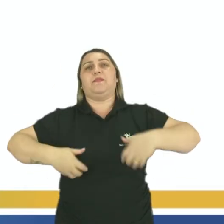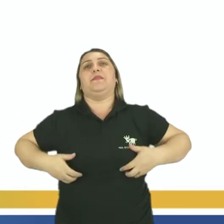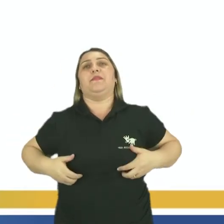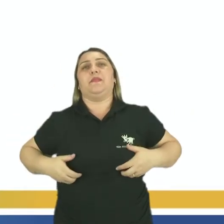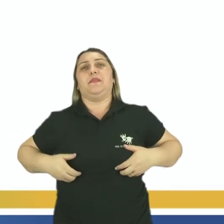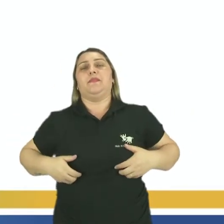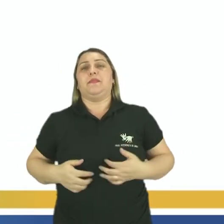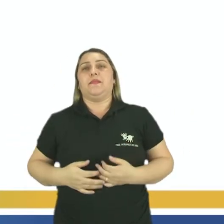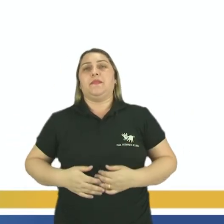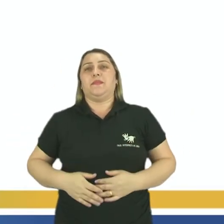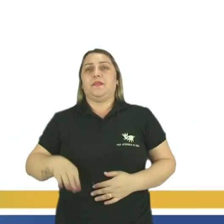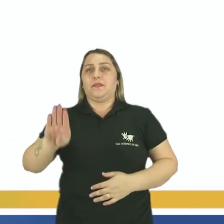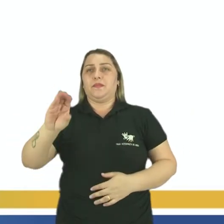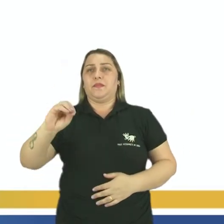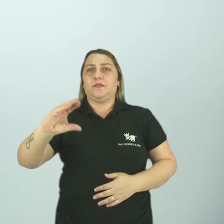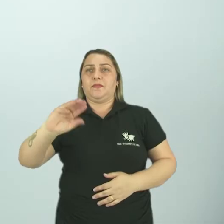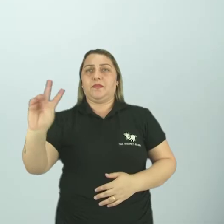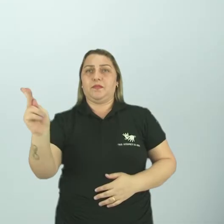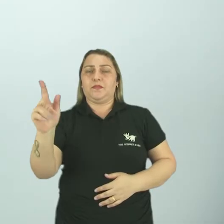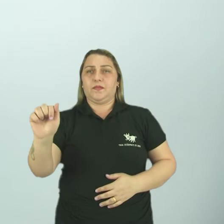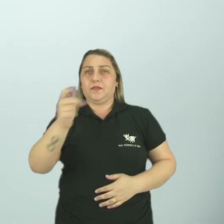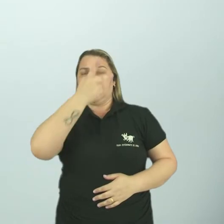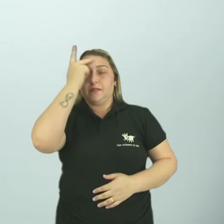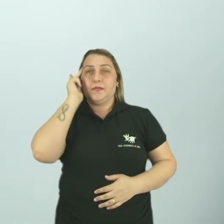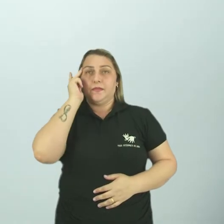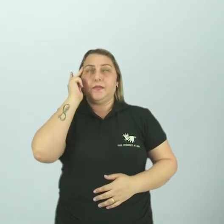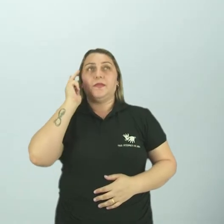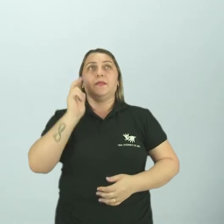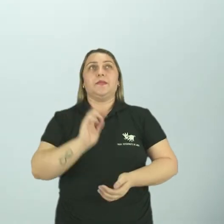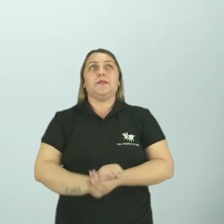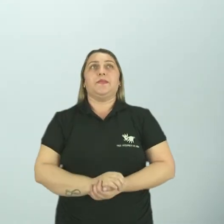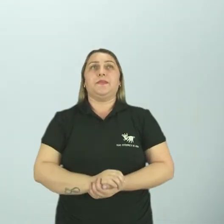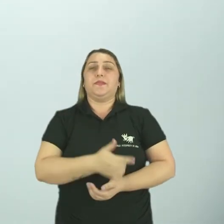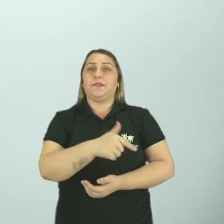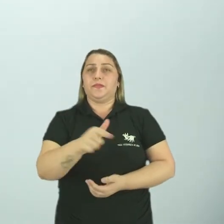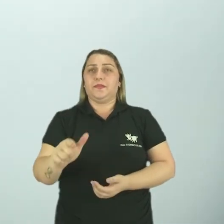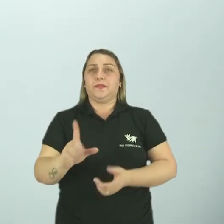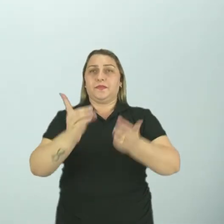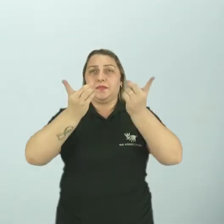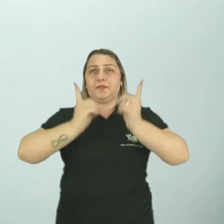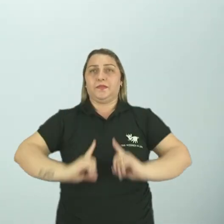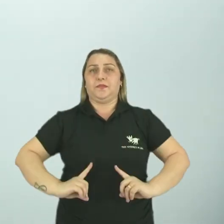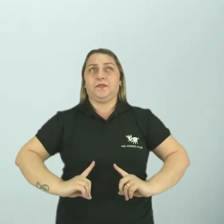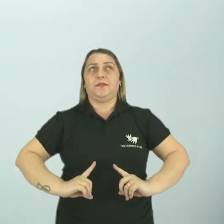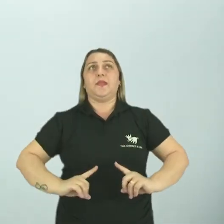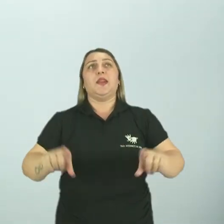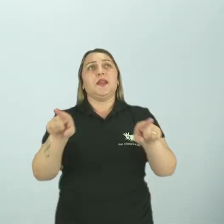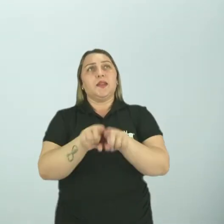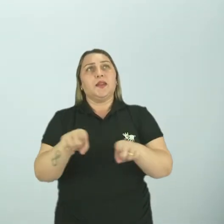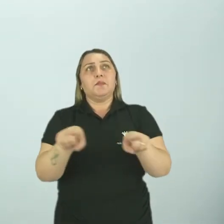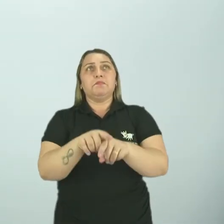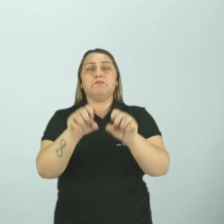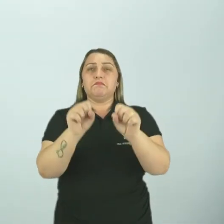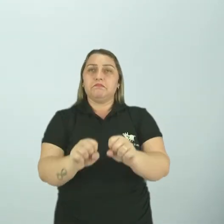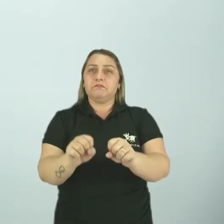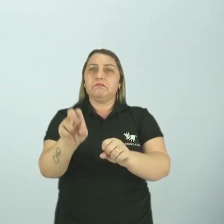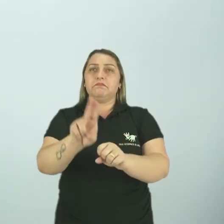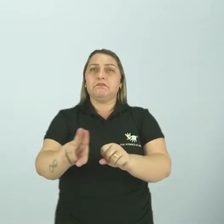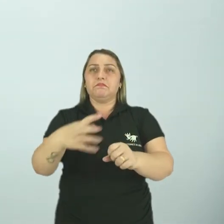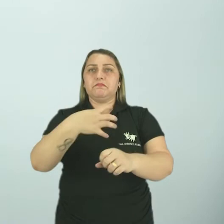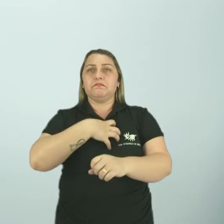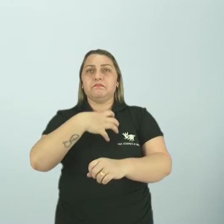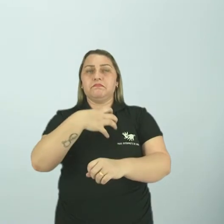Então, outra coisa da botia, muitas pessoas que não têm deficiência também se